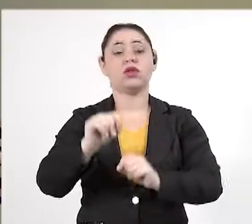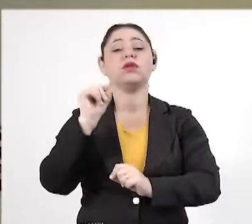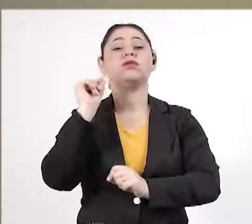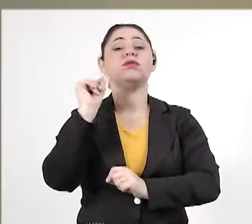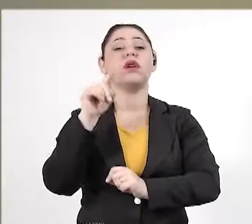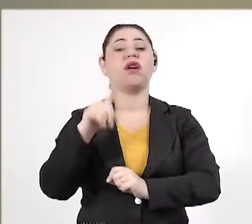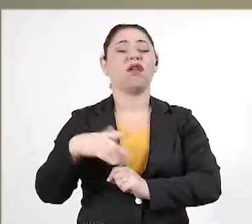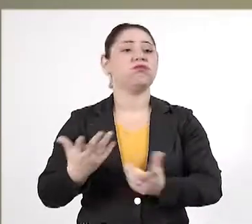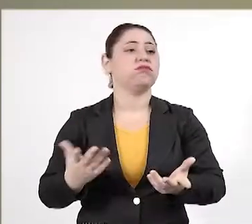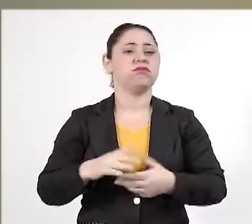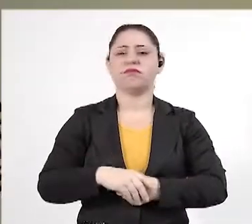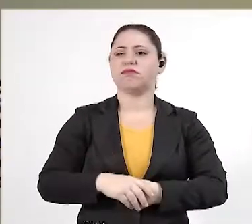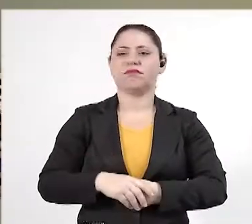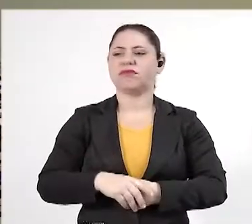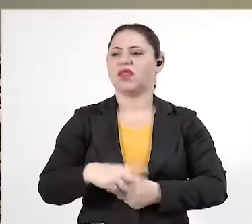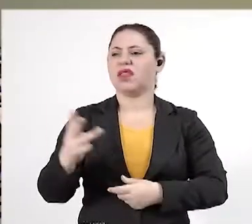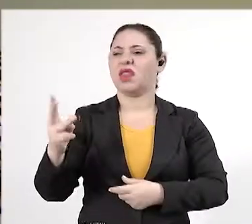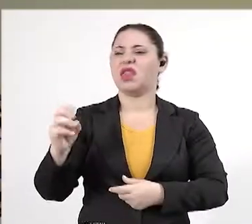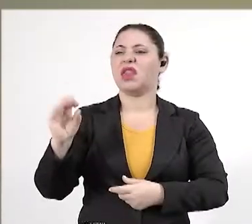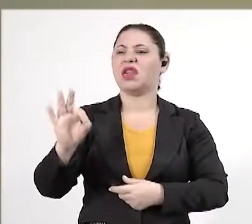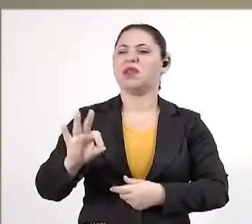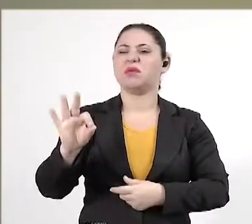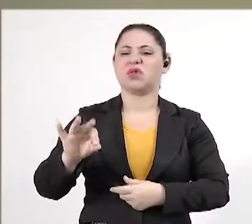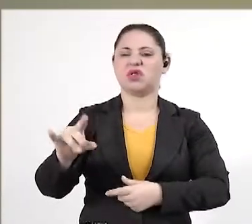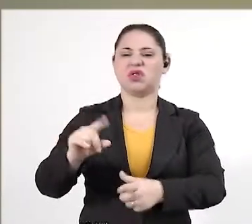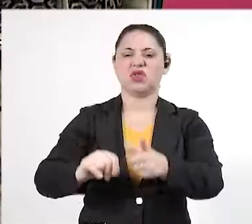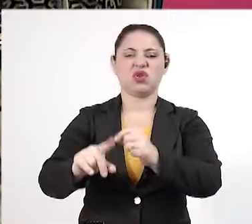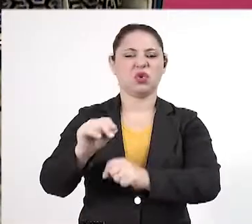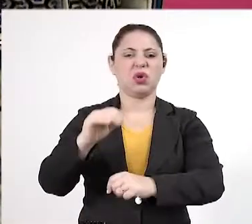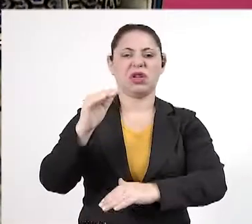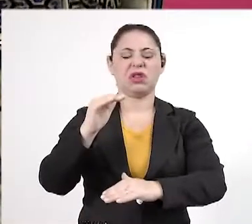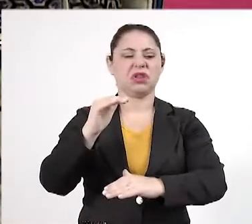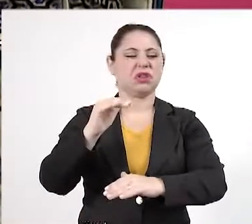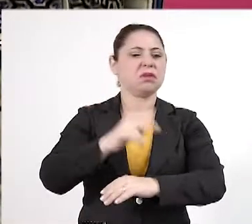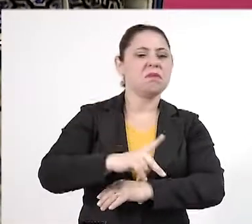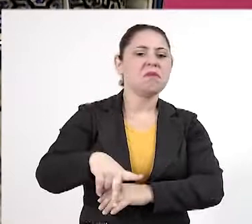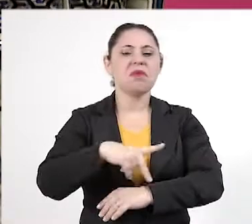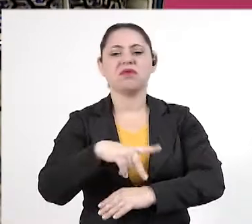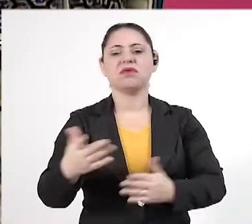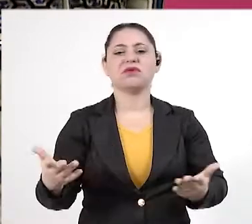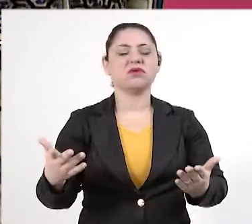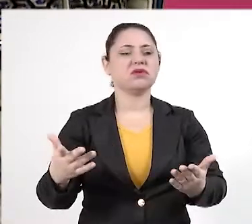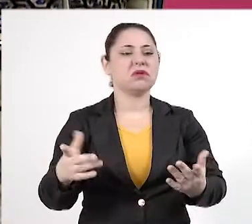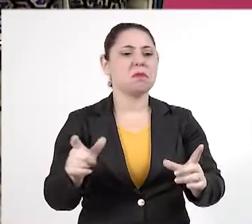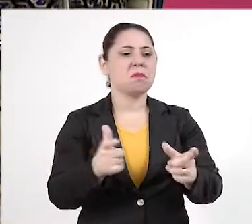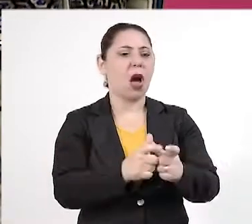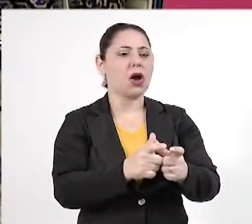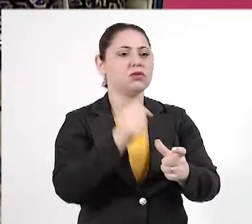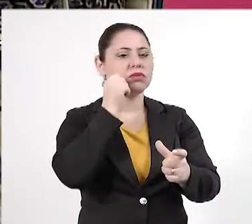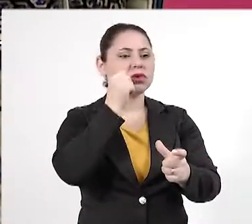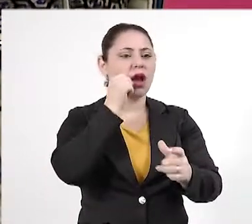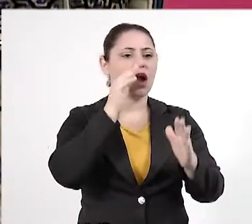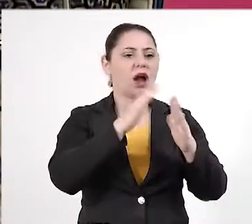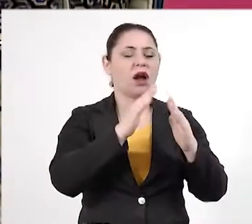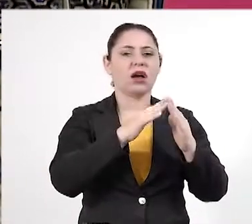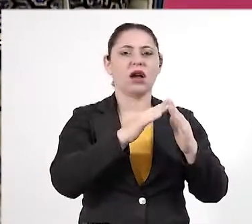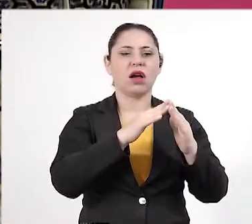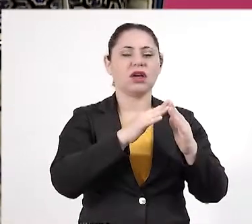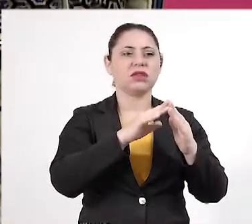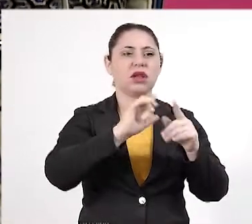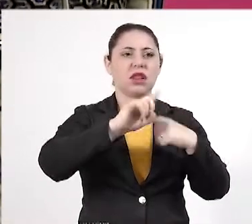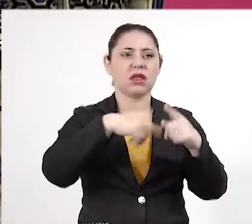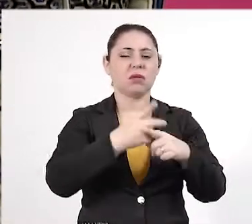escolhiam, vê aí 30%, escolhe aí um pouco de professora, né? Um pouco de dona de casa